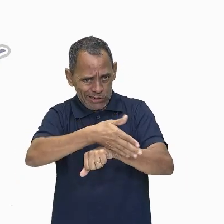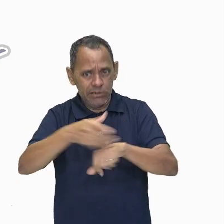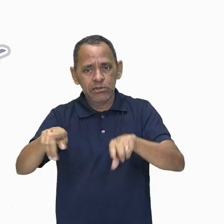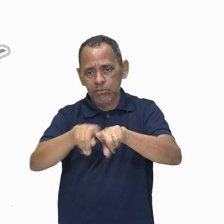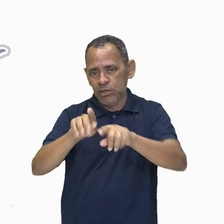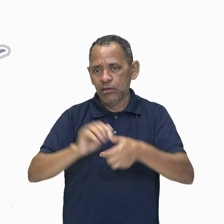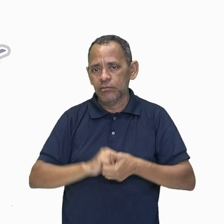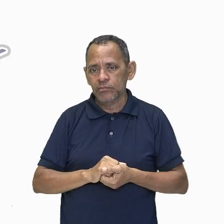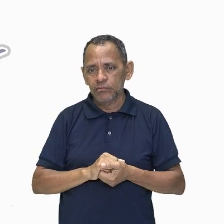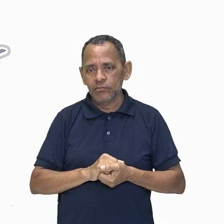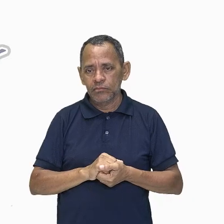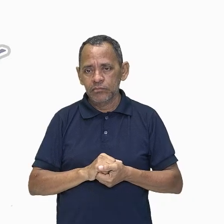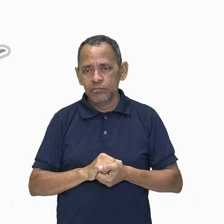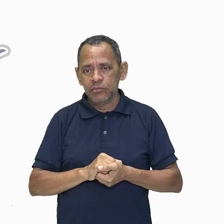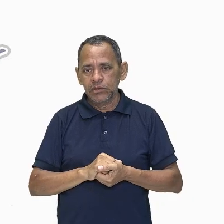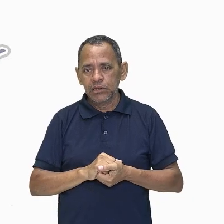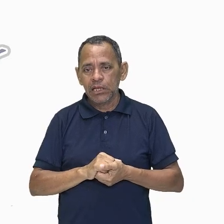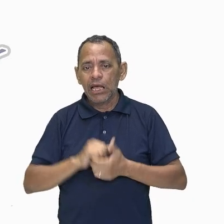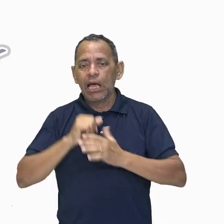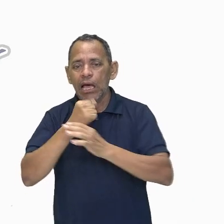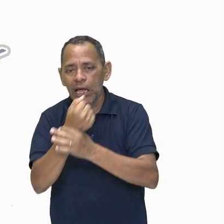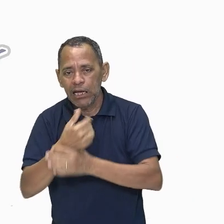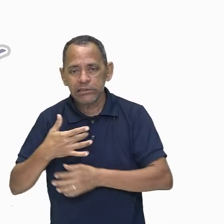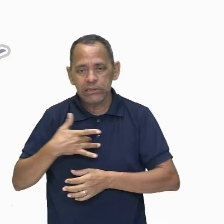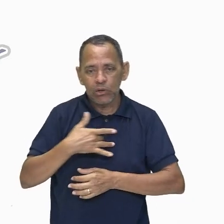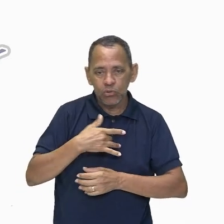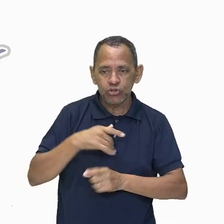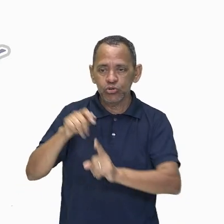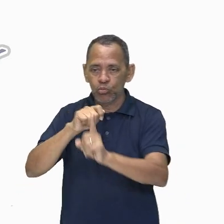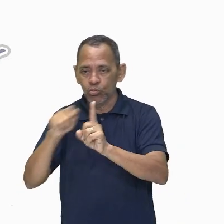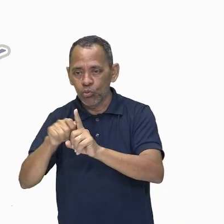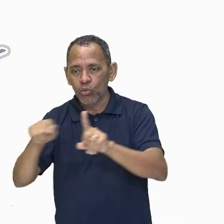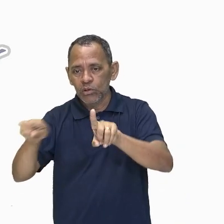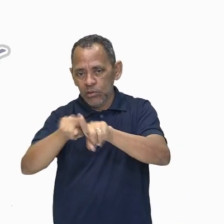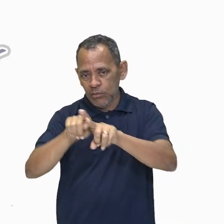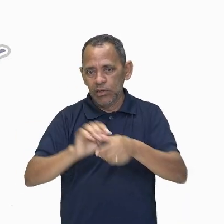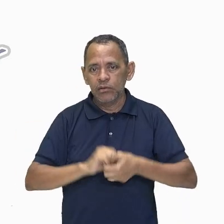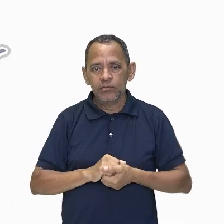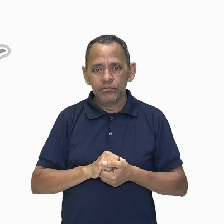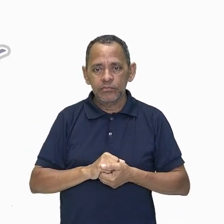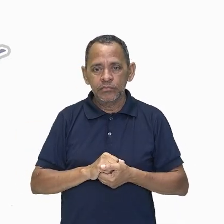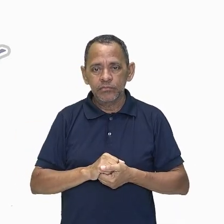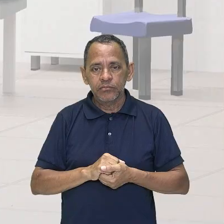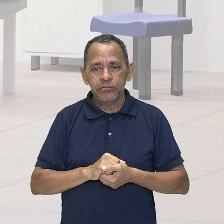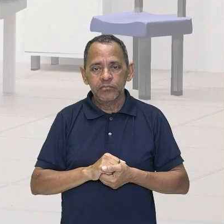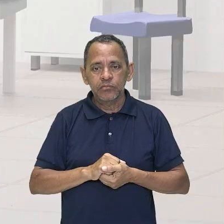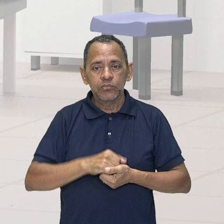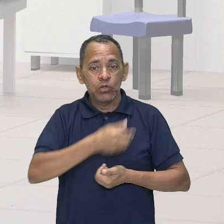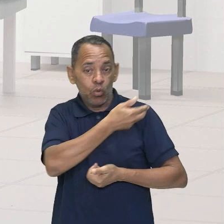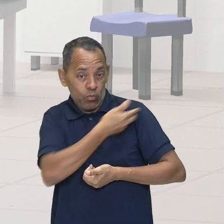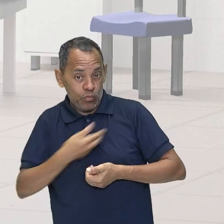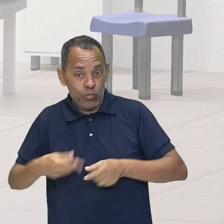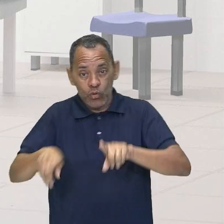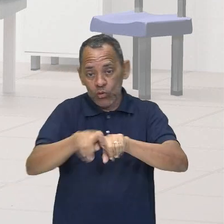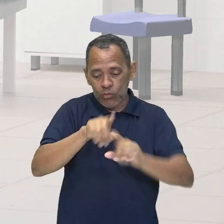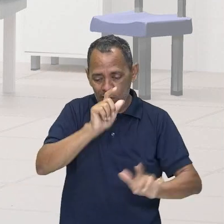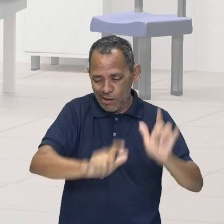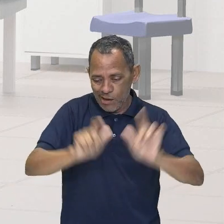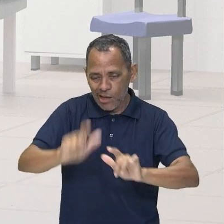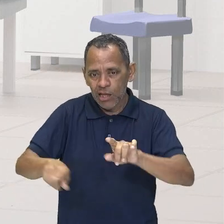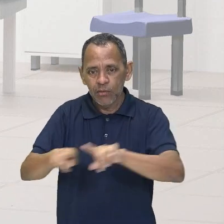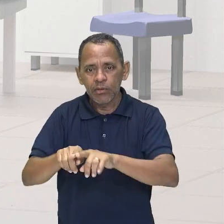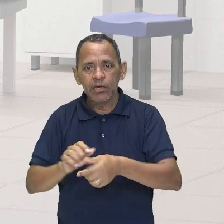ela garante a saúde pública, a qualidade de vida para todos nós. A vacinação ela é um ato